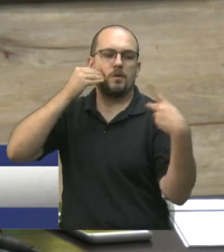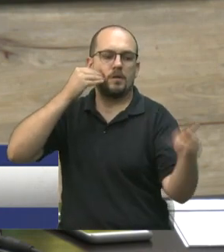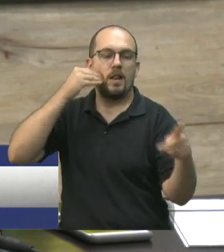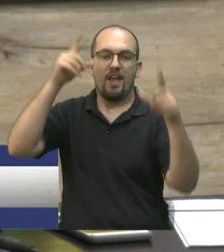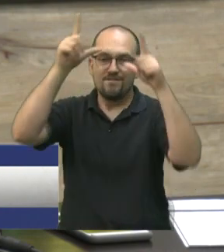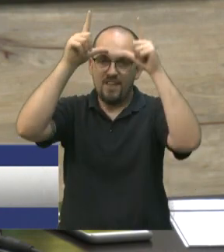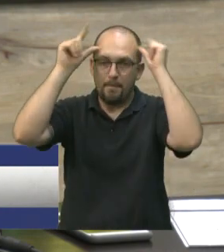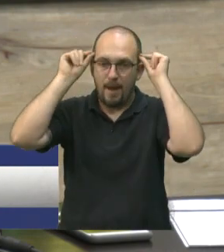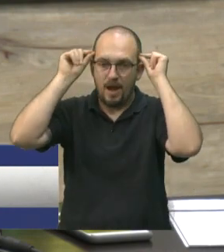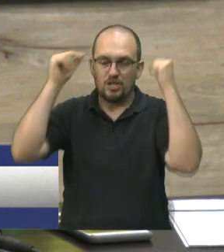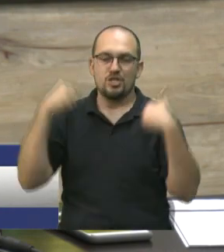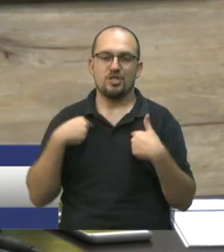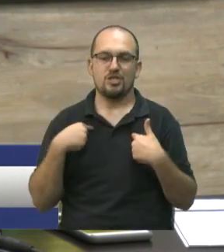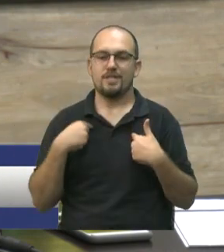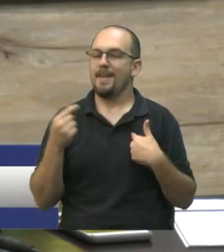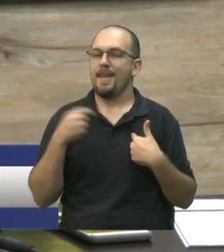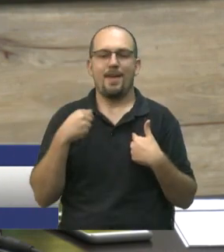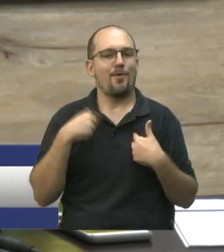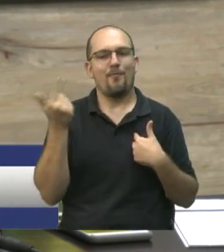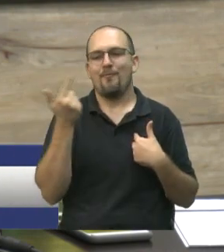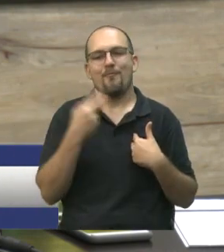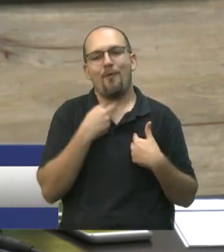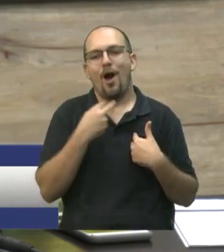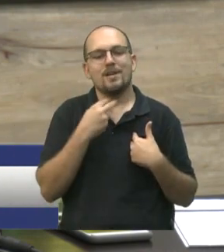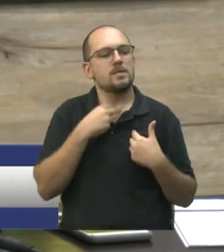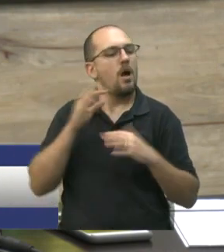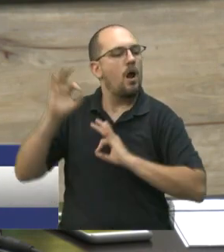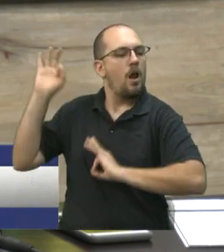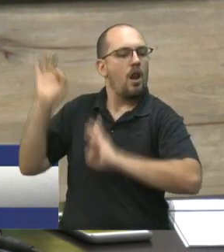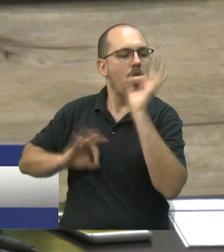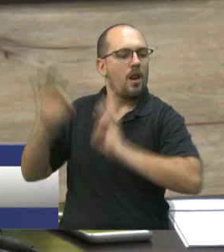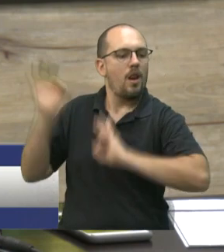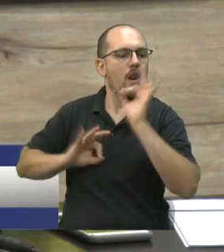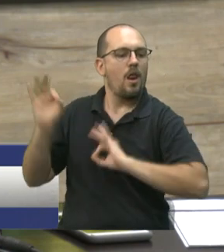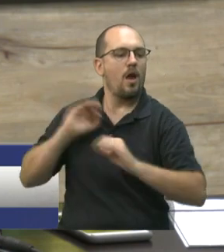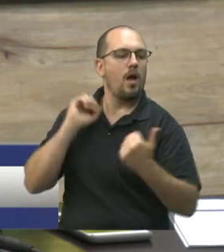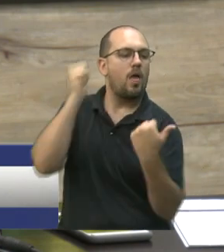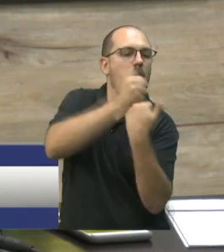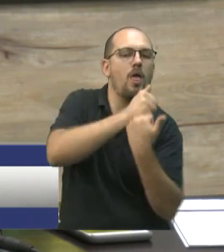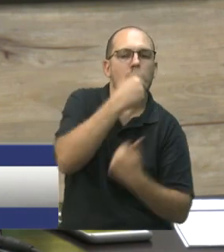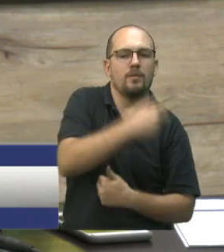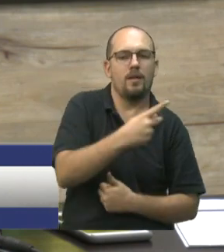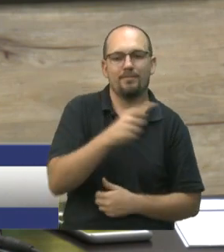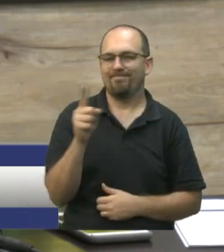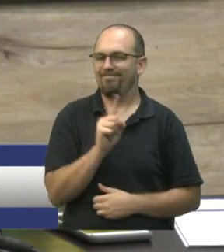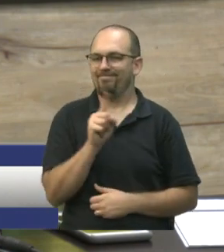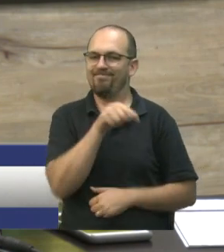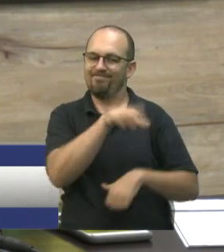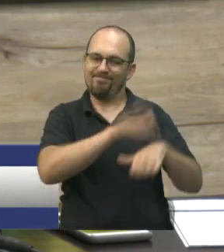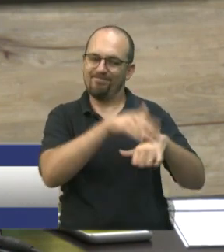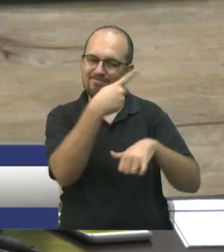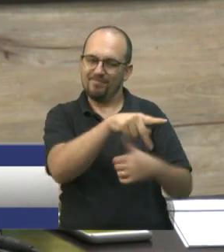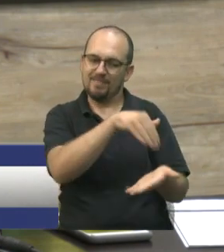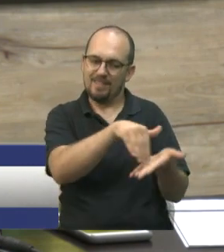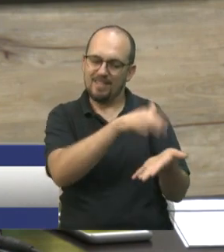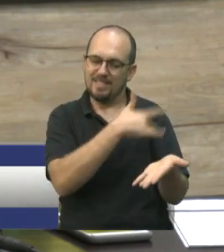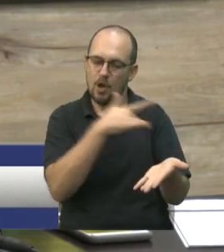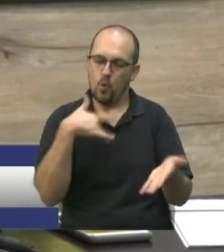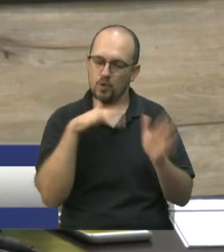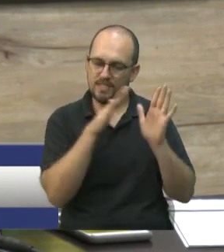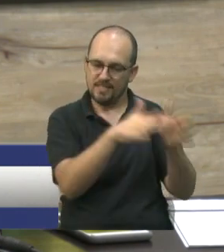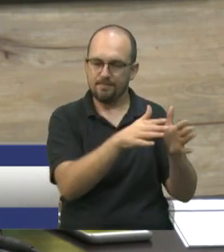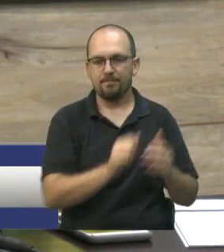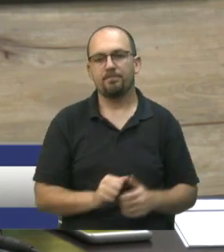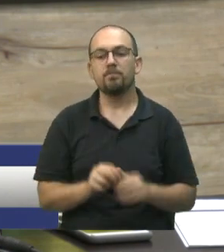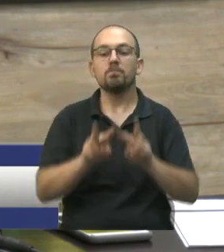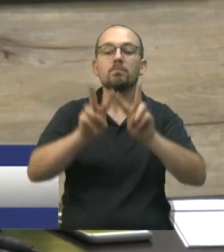enfermagem, eu não posso planejar pela saúde, eu não tenho o know-how, a capacidade de planejar por uma obra